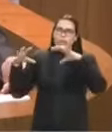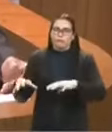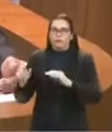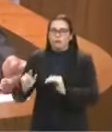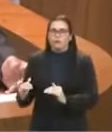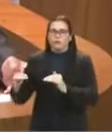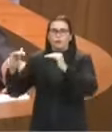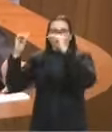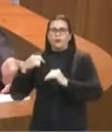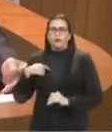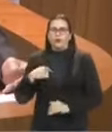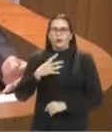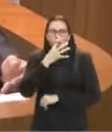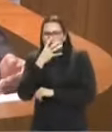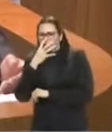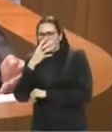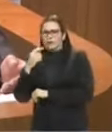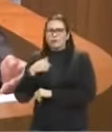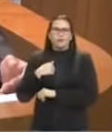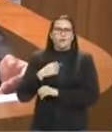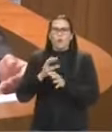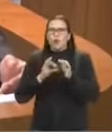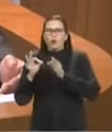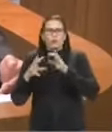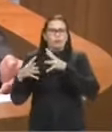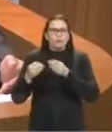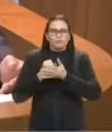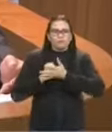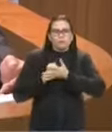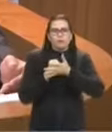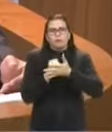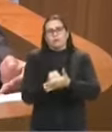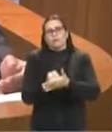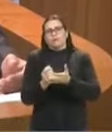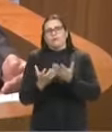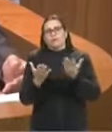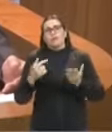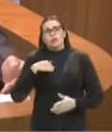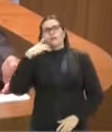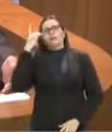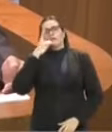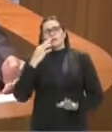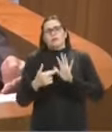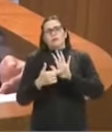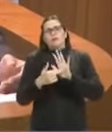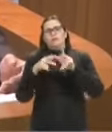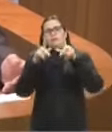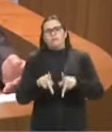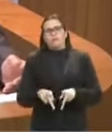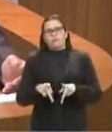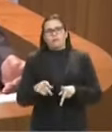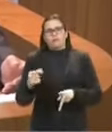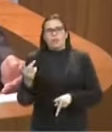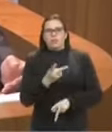observando, avaliando, tomando as medidas cabíveis e necessárias como deputado estadual, representante do povo daquela região e